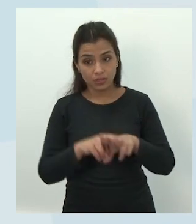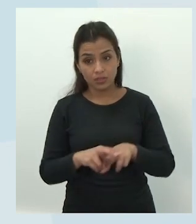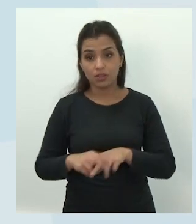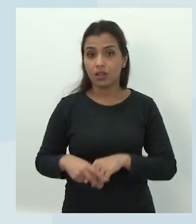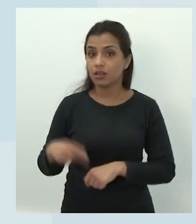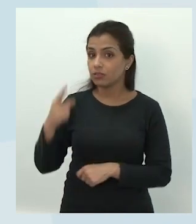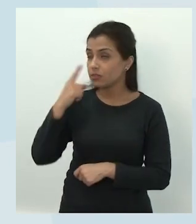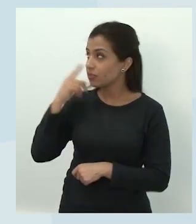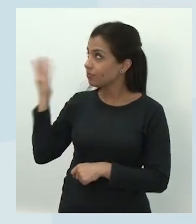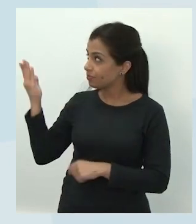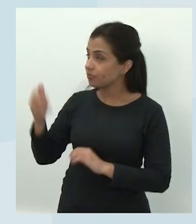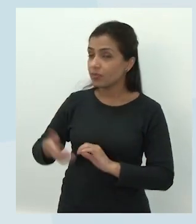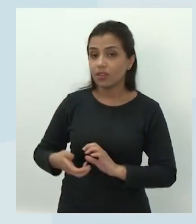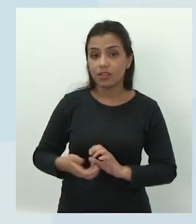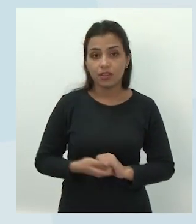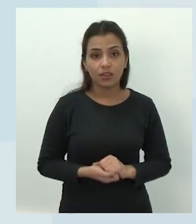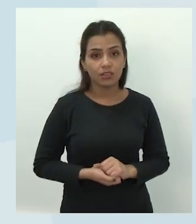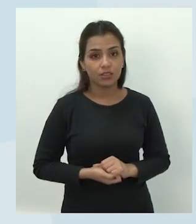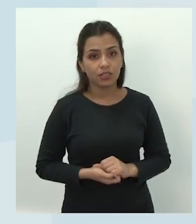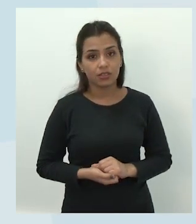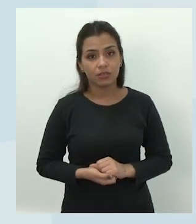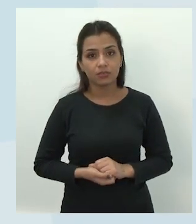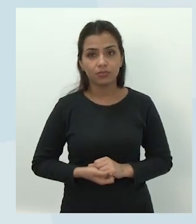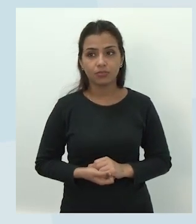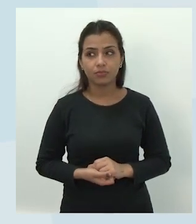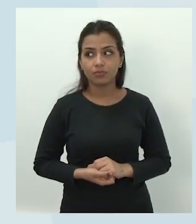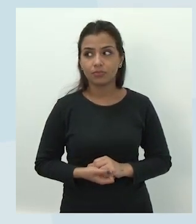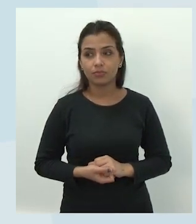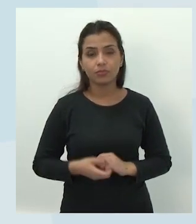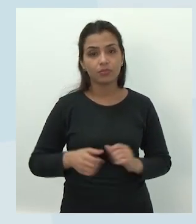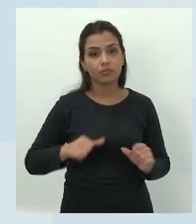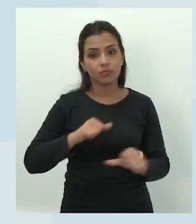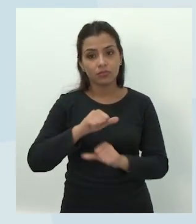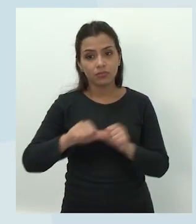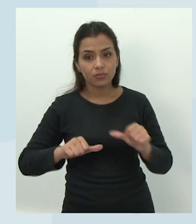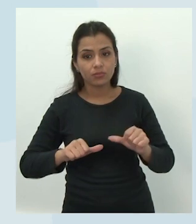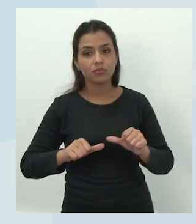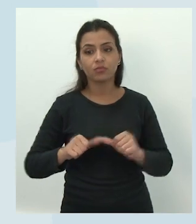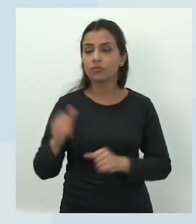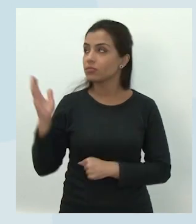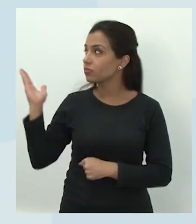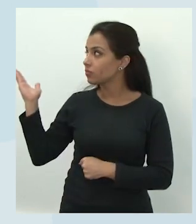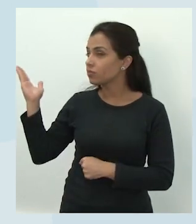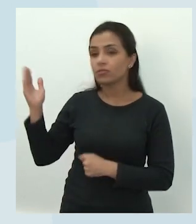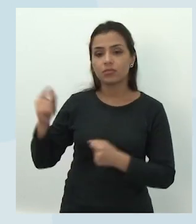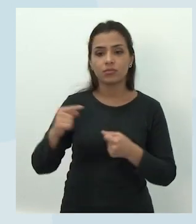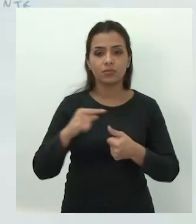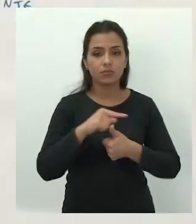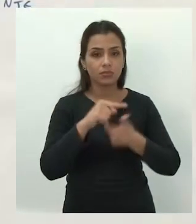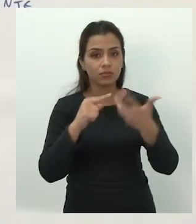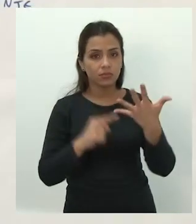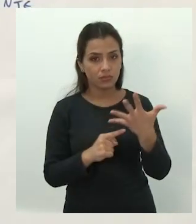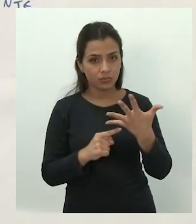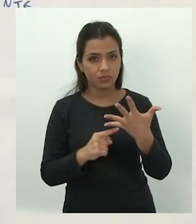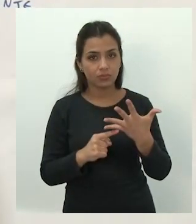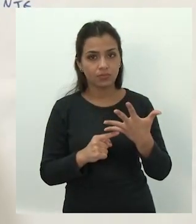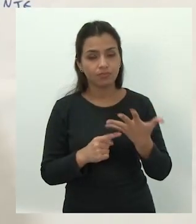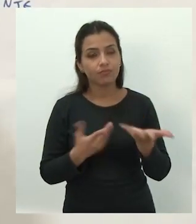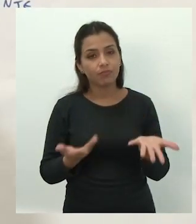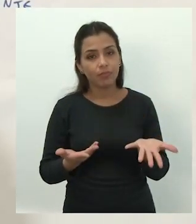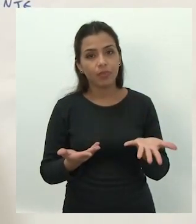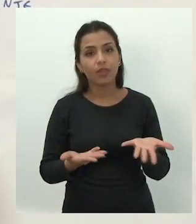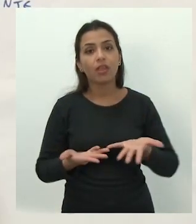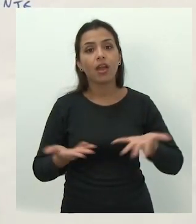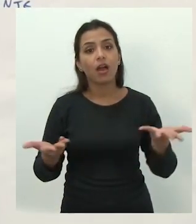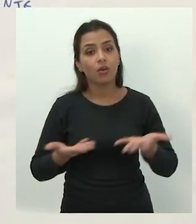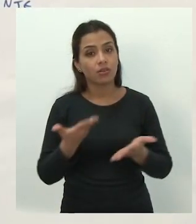flipbook, fenacistiscope ou fantoscope, taumatrope ou taumatrope, mostras e salões como meios de divulgação. Gente, olha só.